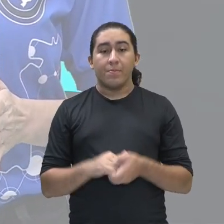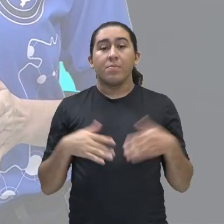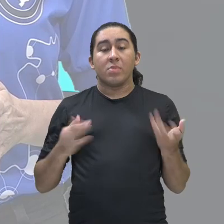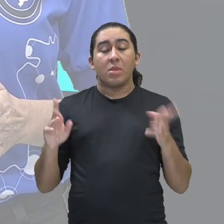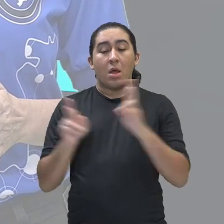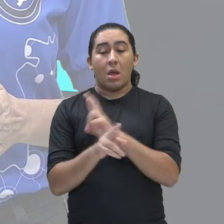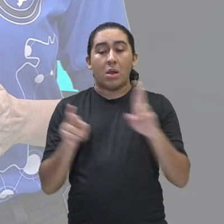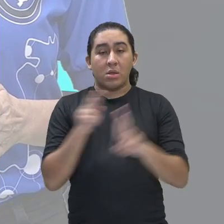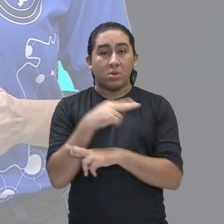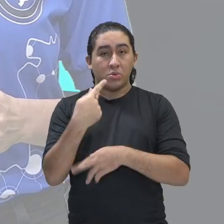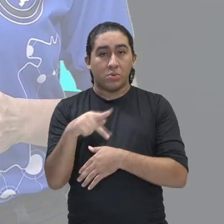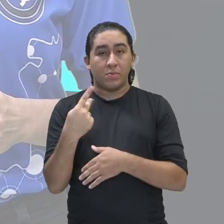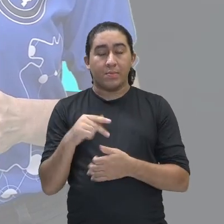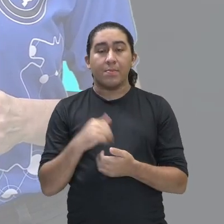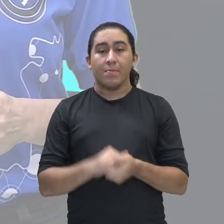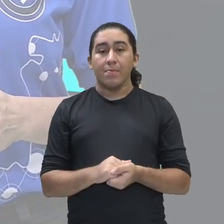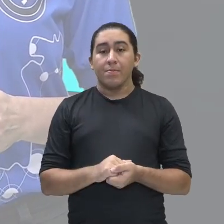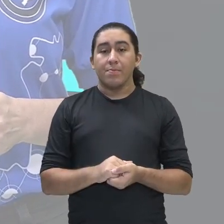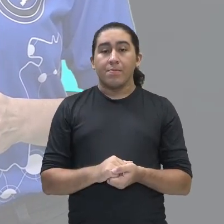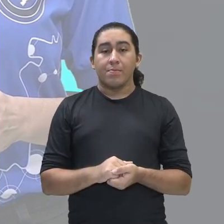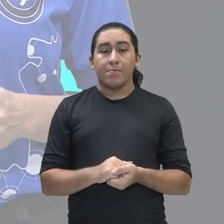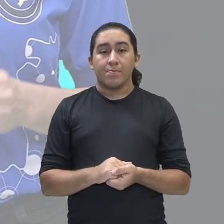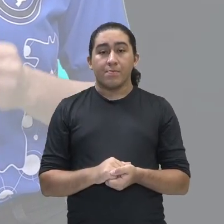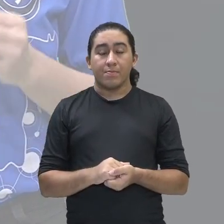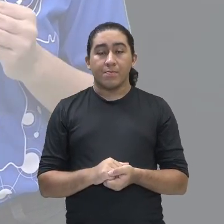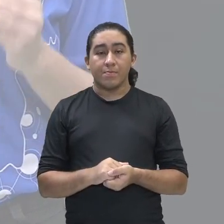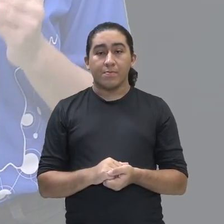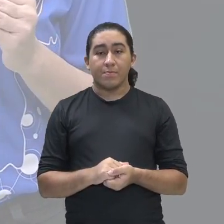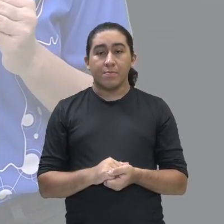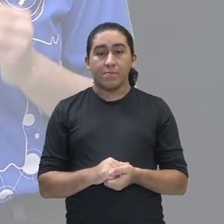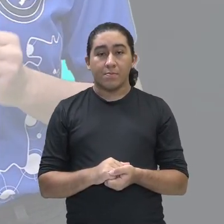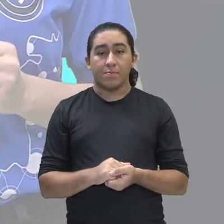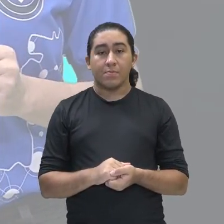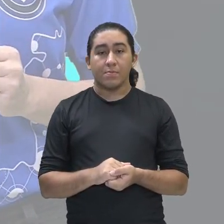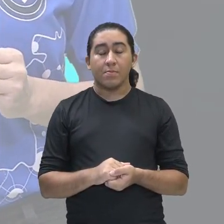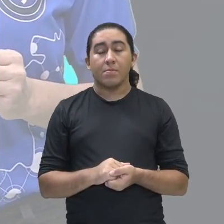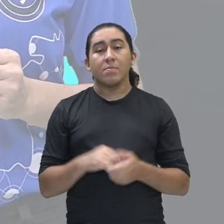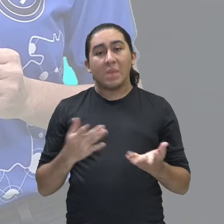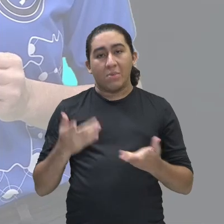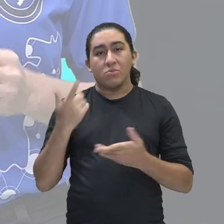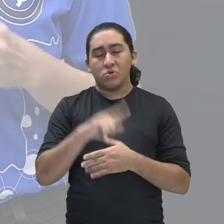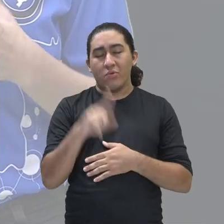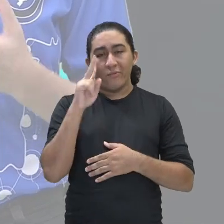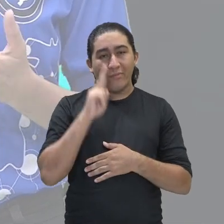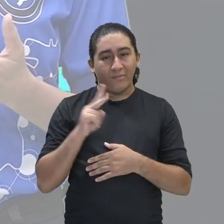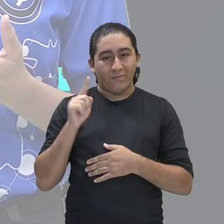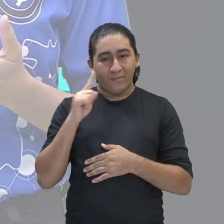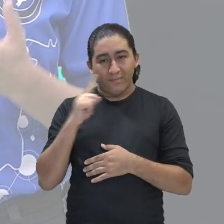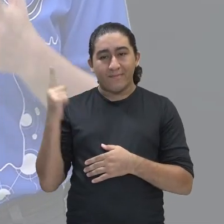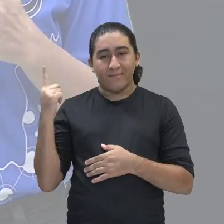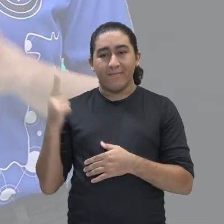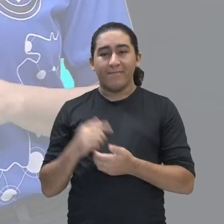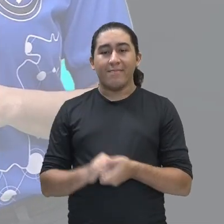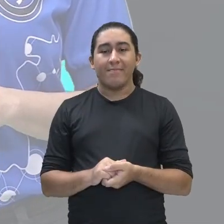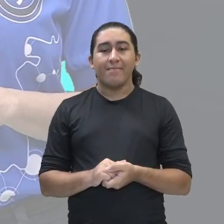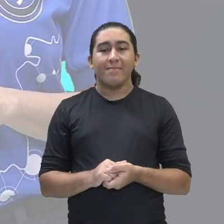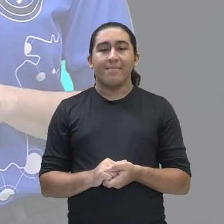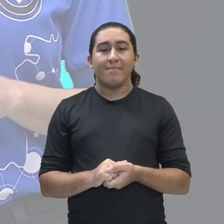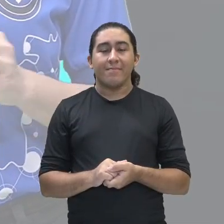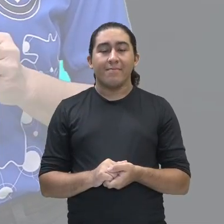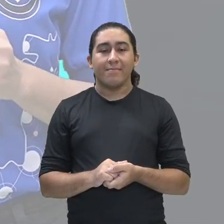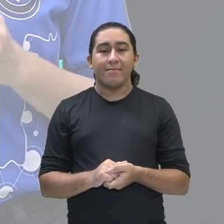Cousin. Cousin. Então, esse S tem o som de Z, tá? Cousin. Então, a nossa lista nós temos